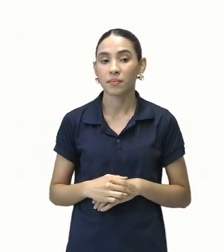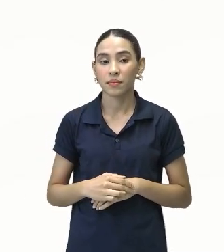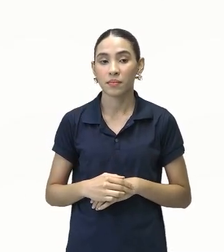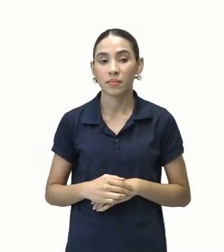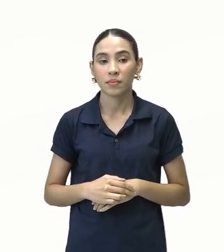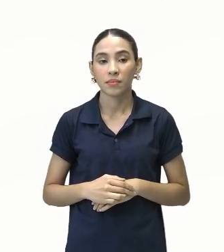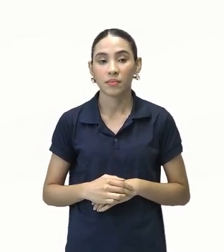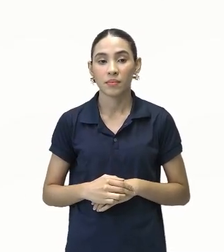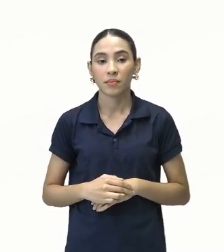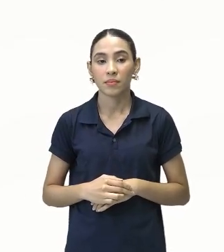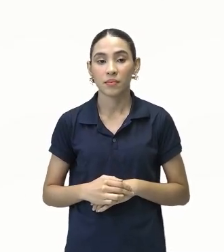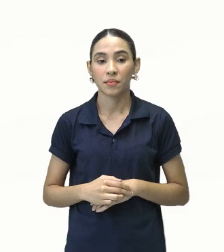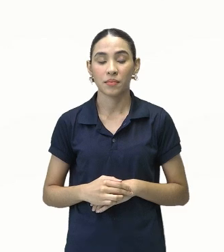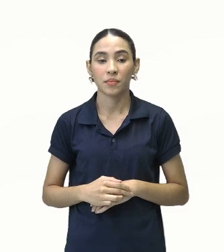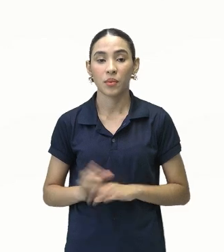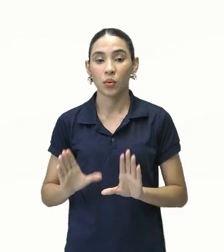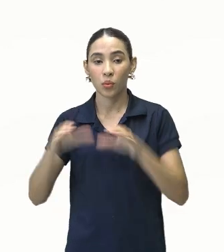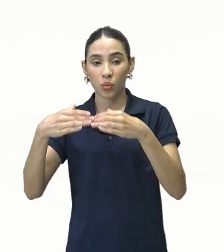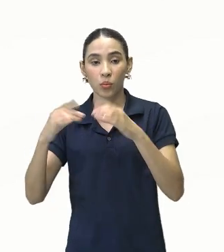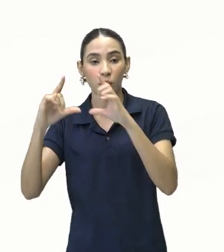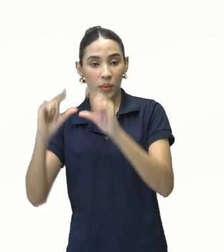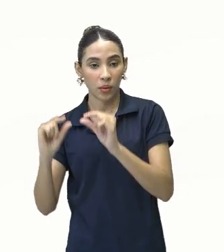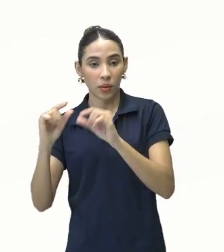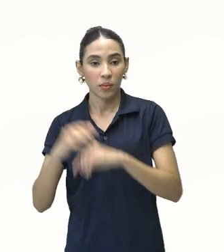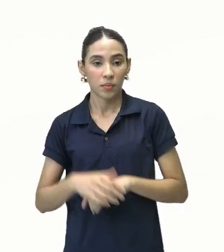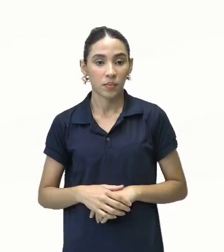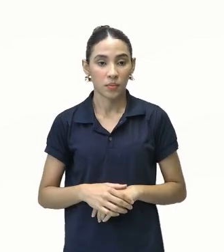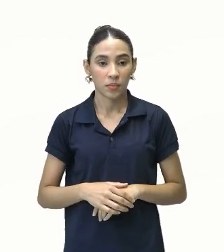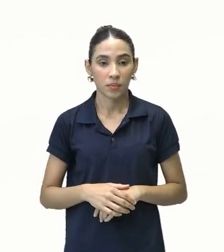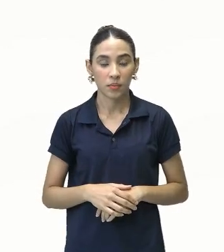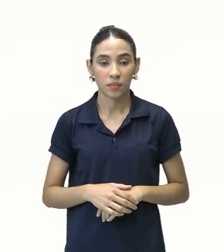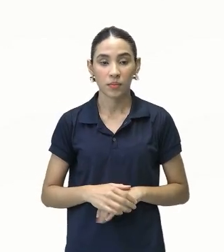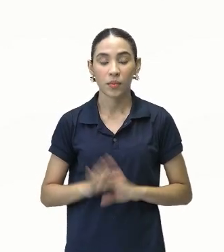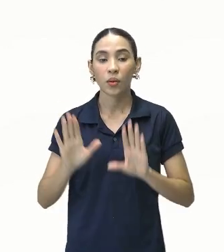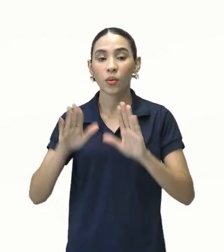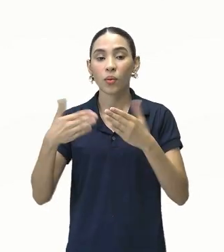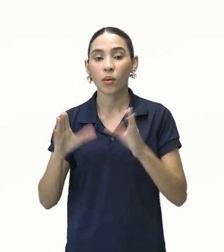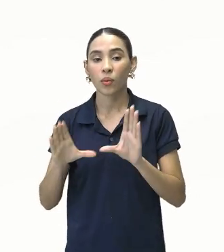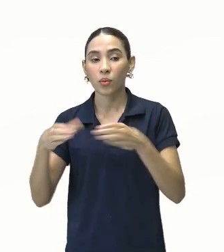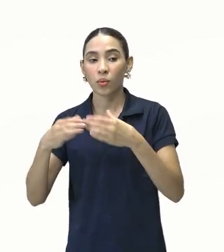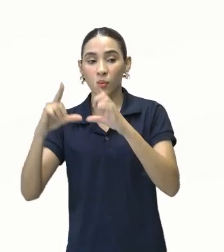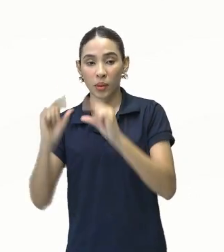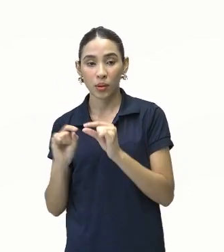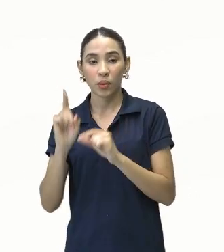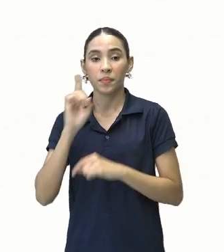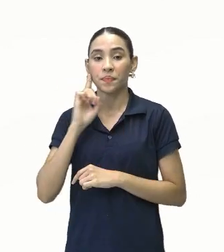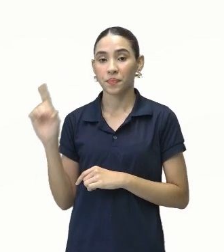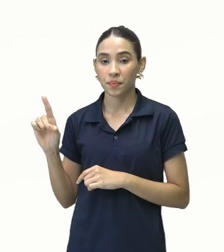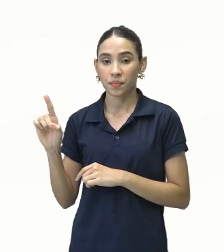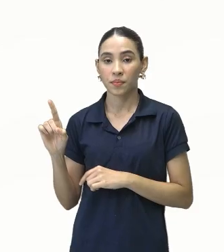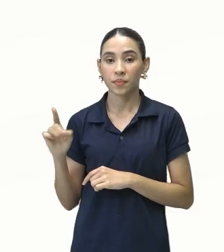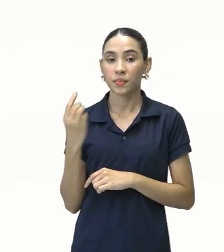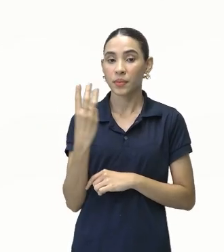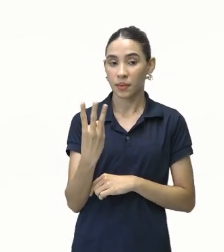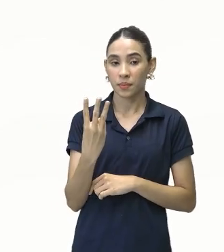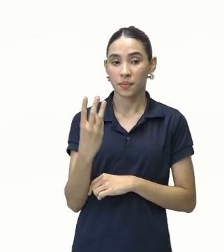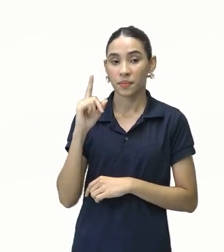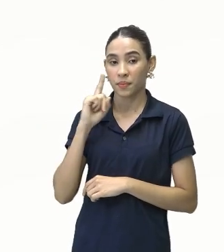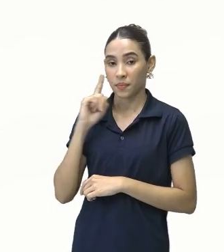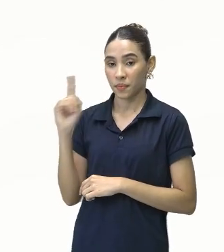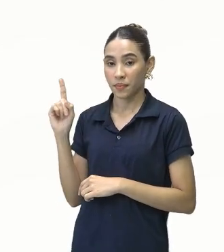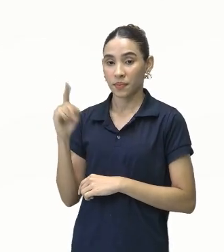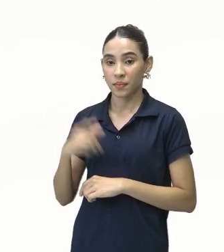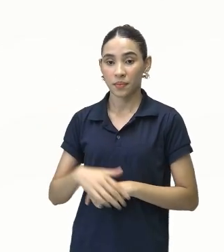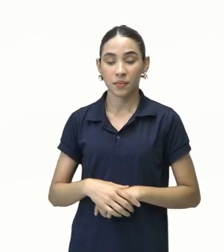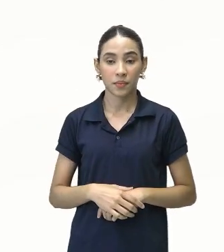é o nosso grupo menor. Quem é o nosso grupo menor? Exatamente o 3.